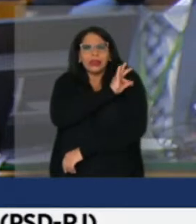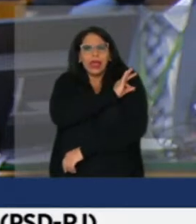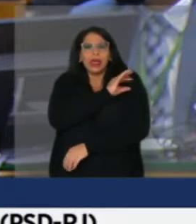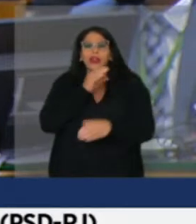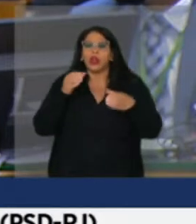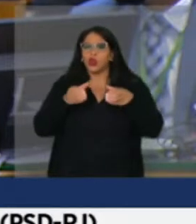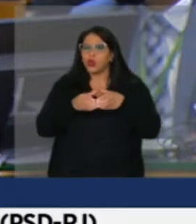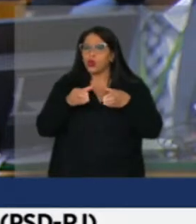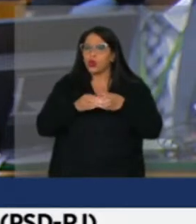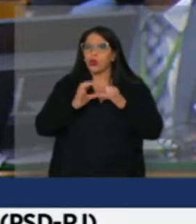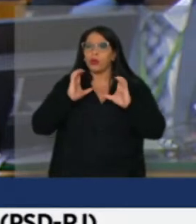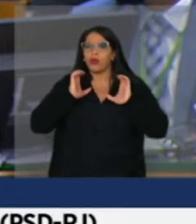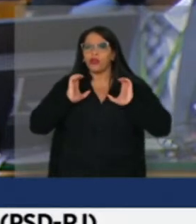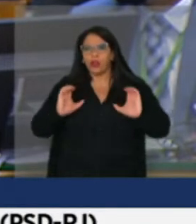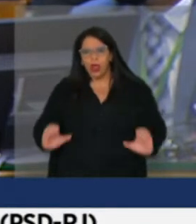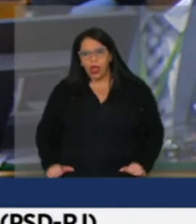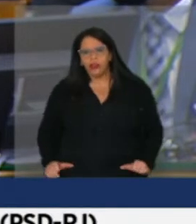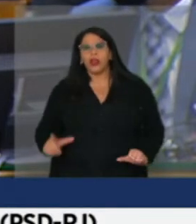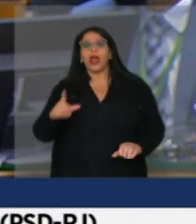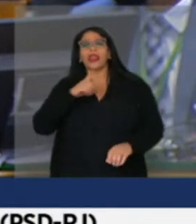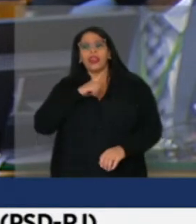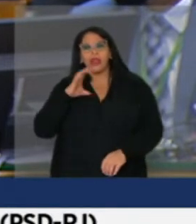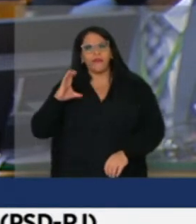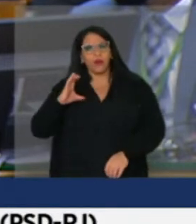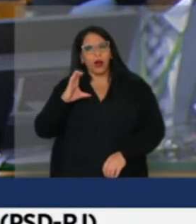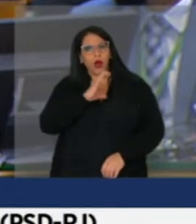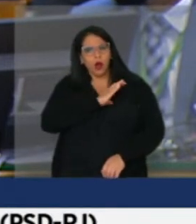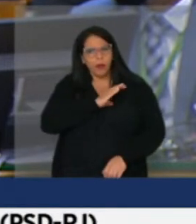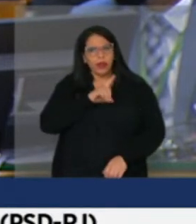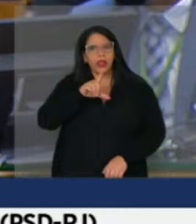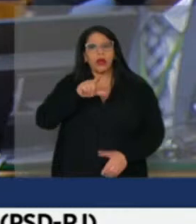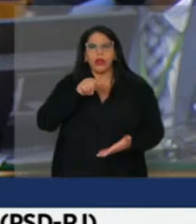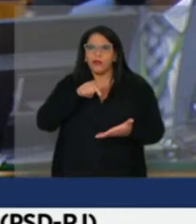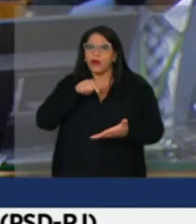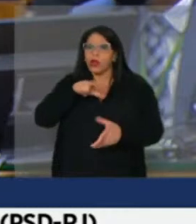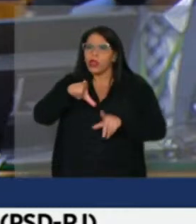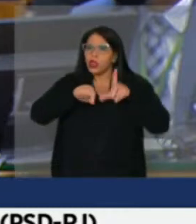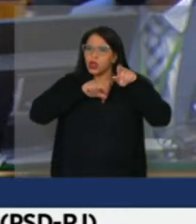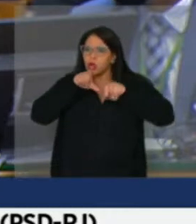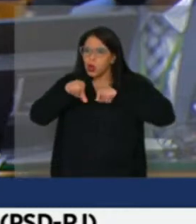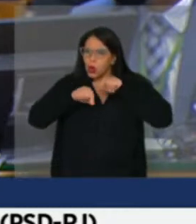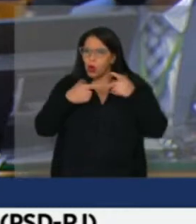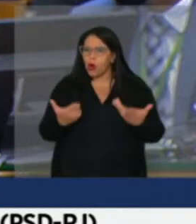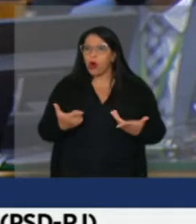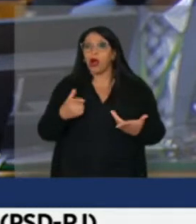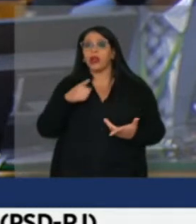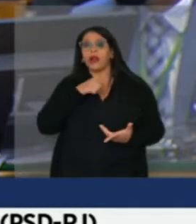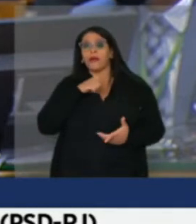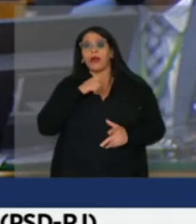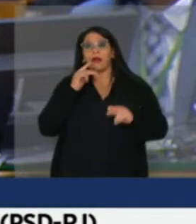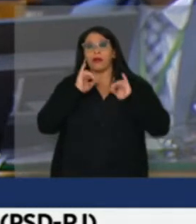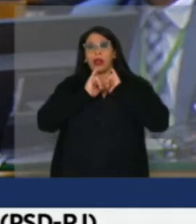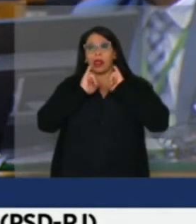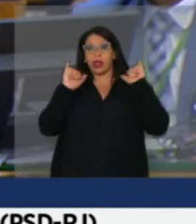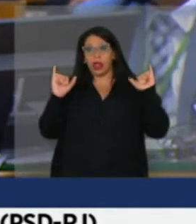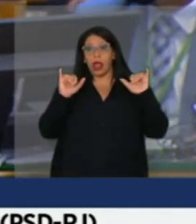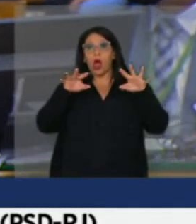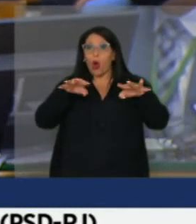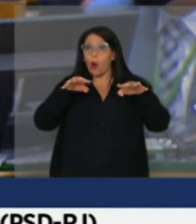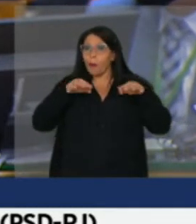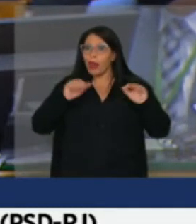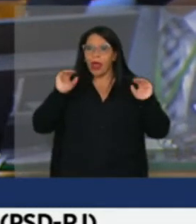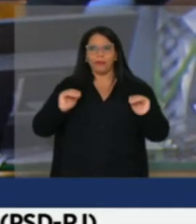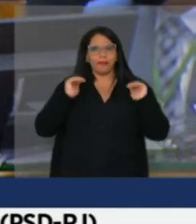uma comissão eleita, imexível nesta Casa, a não ser por renúncia, de dizer o seguinte. Este plenário é soberano,